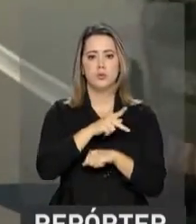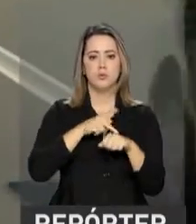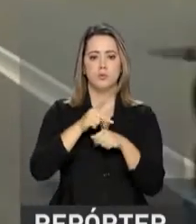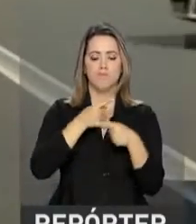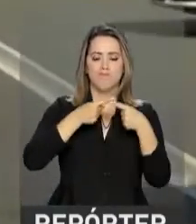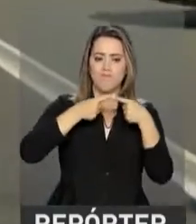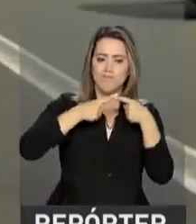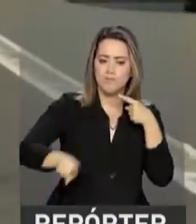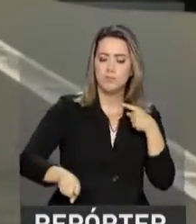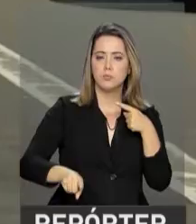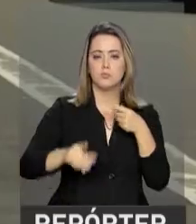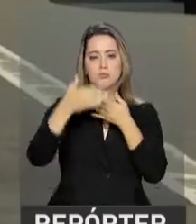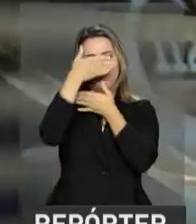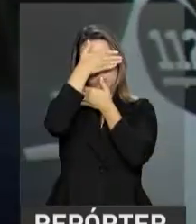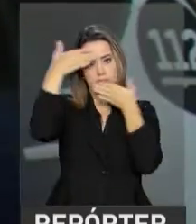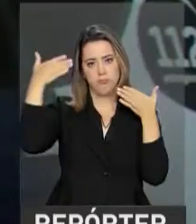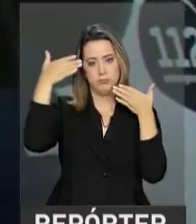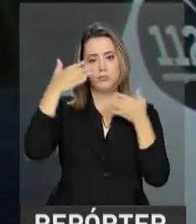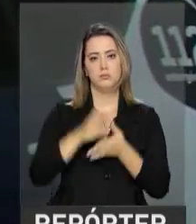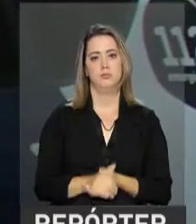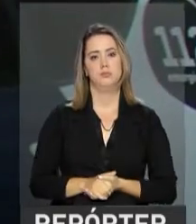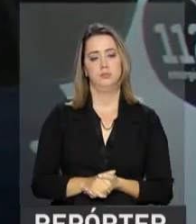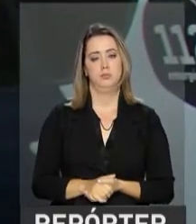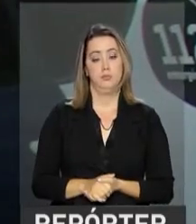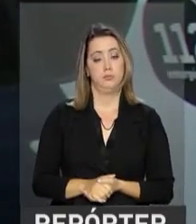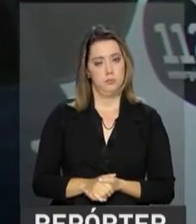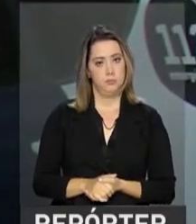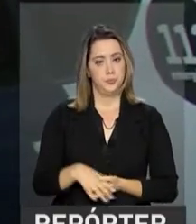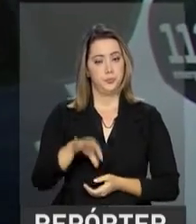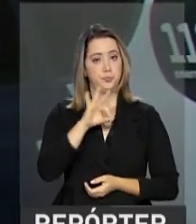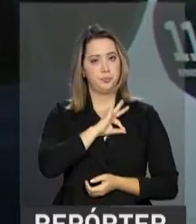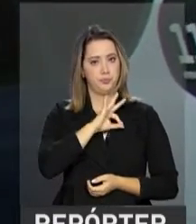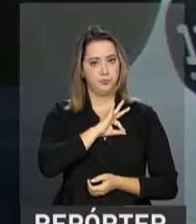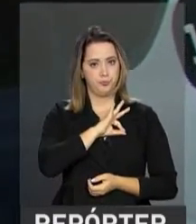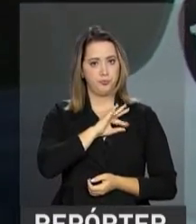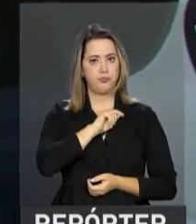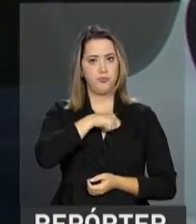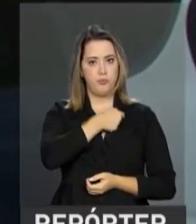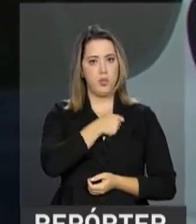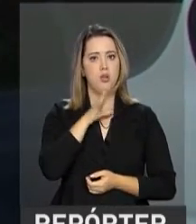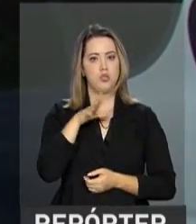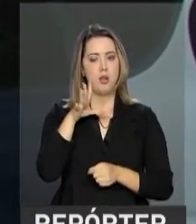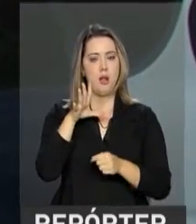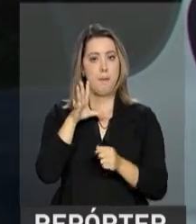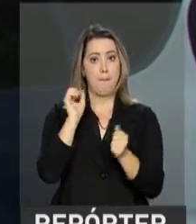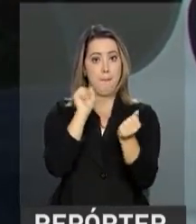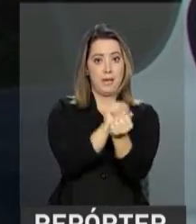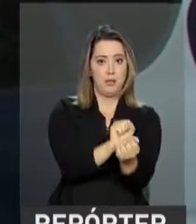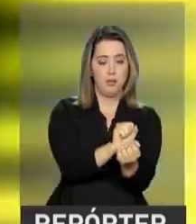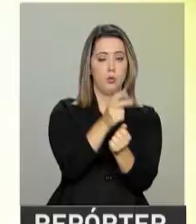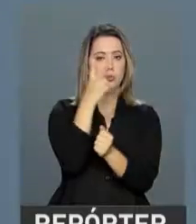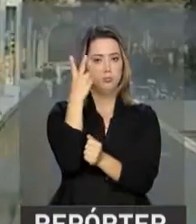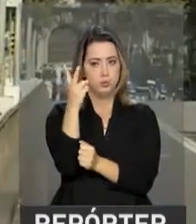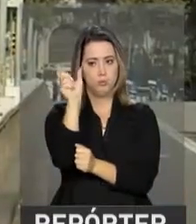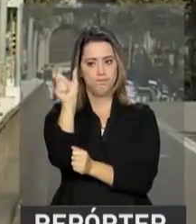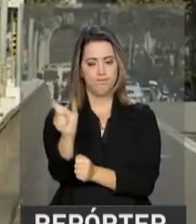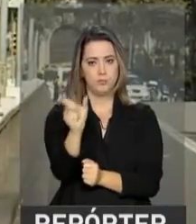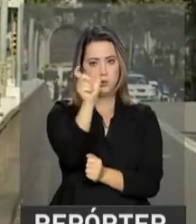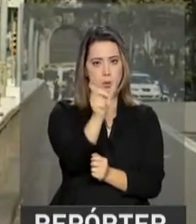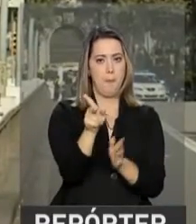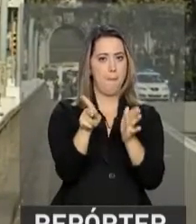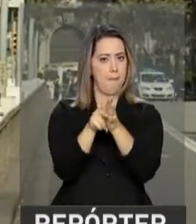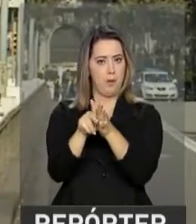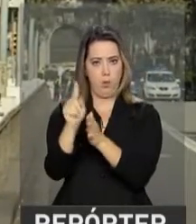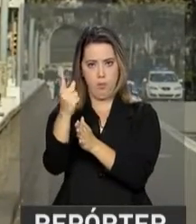condenação atos terroristas a polícia espanhola já prendeu dois suspeitos um espanhol e outro de origem